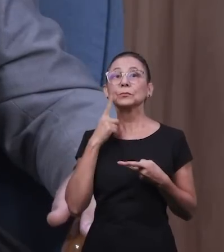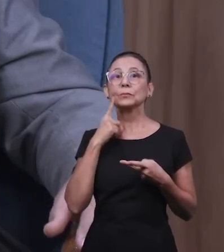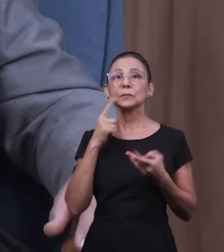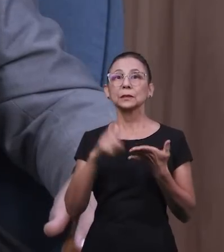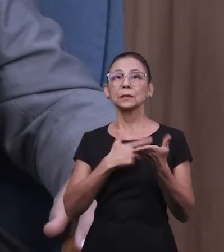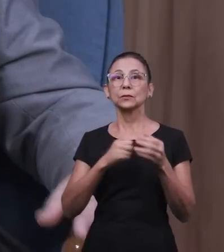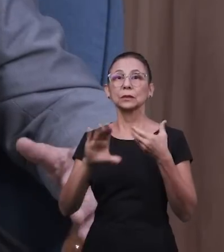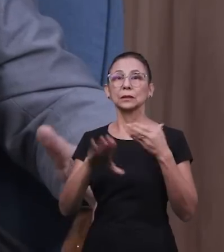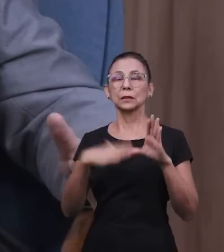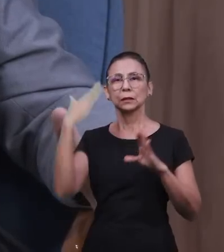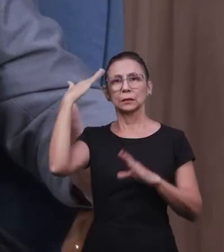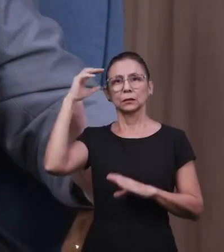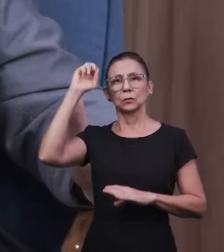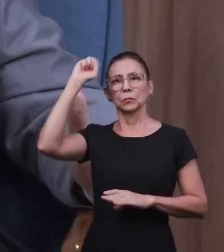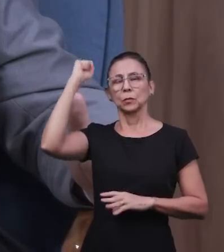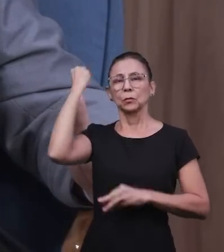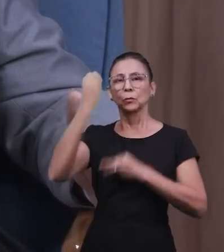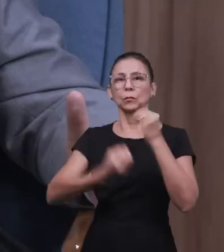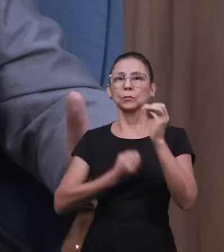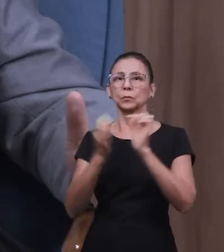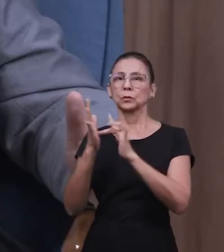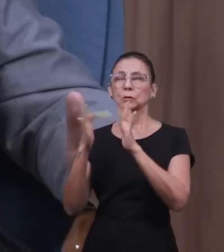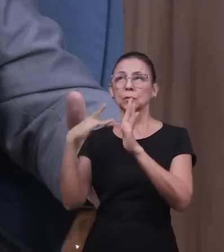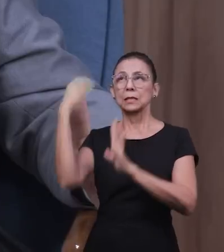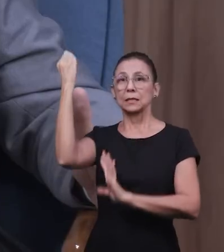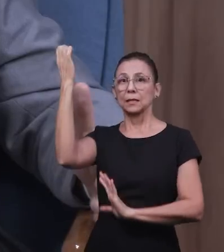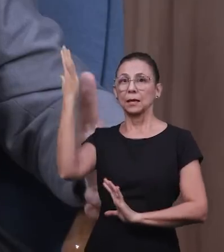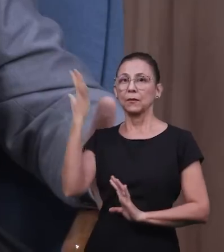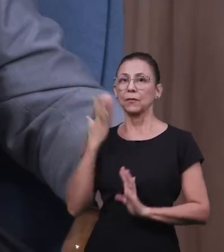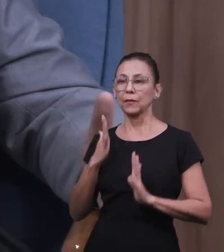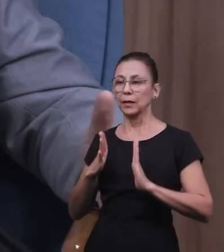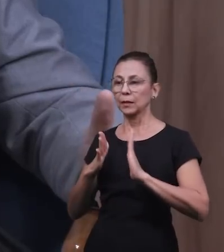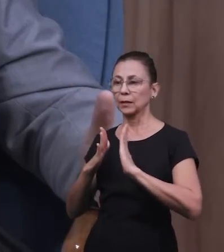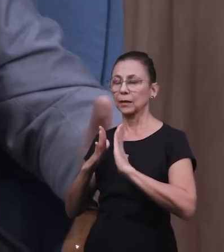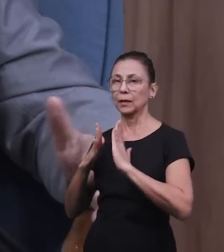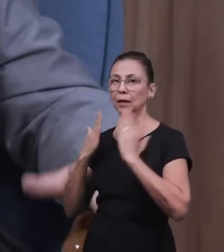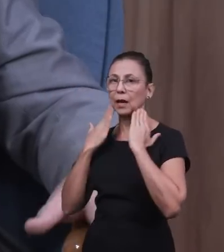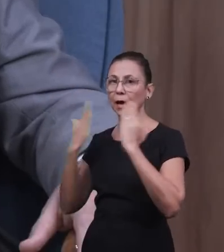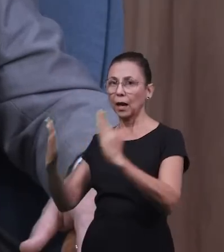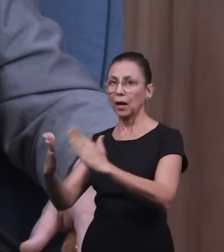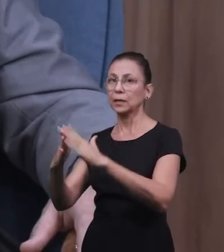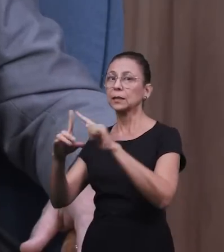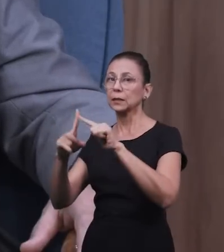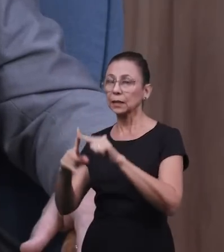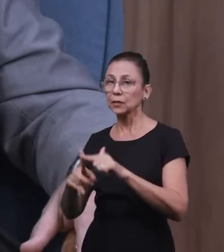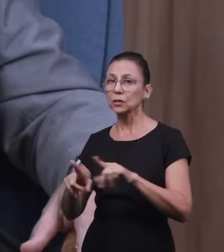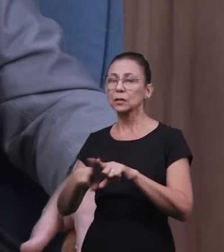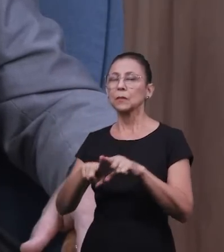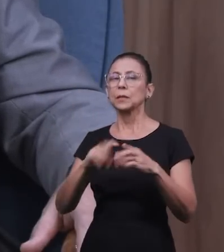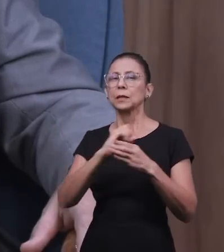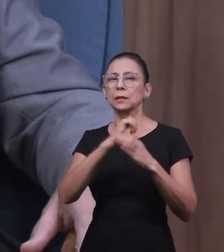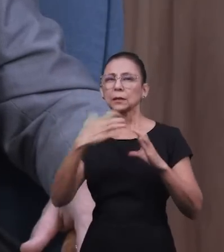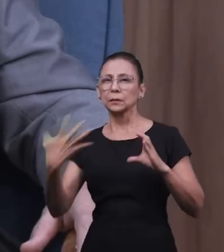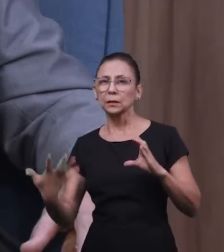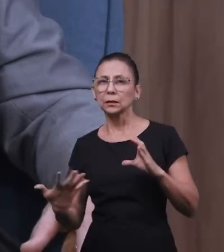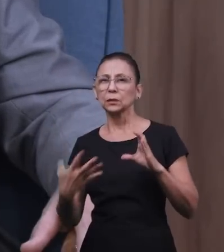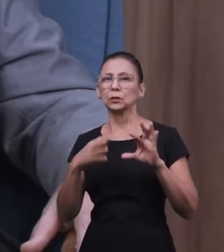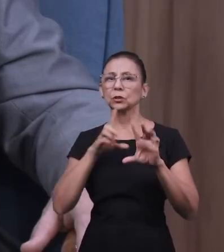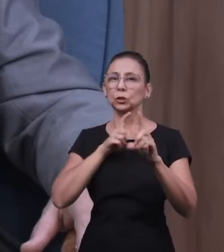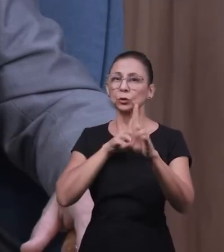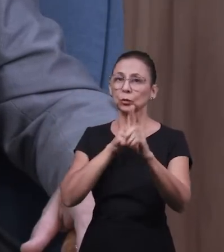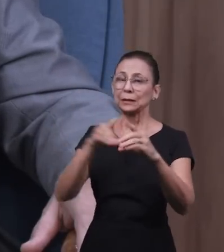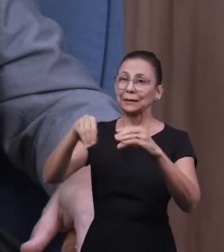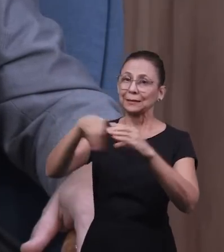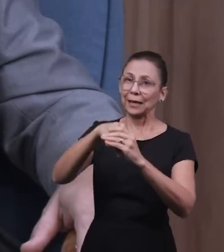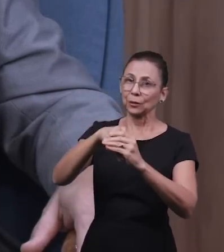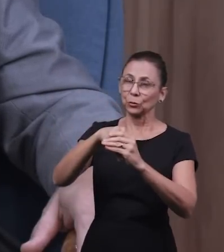de Salomão, a forma como o Senhor Jesus se revela à sua igreja e os aspectos doutrinários que são estabelecidos